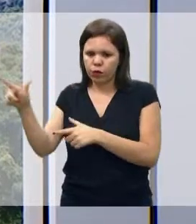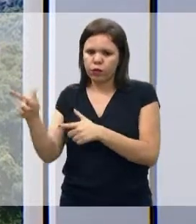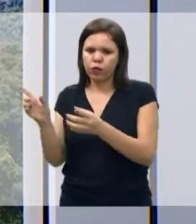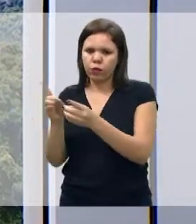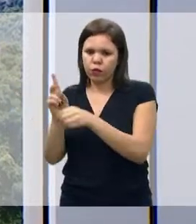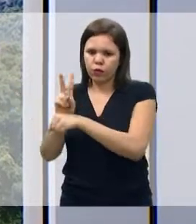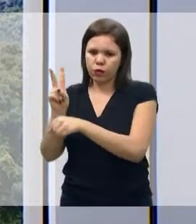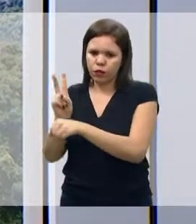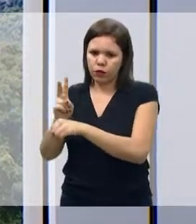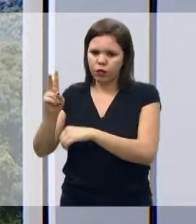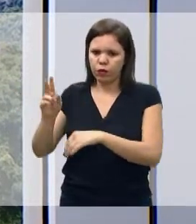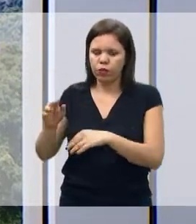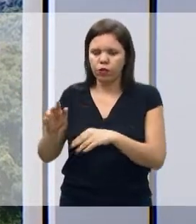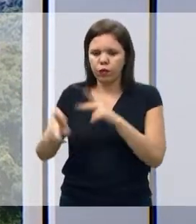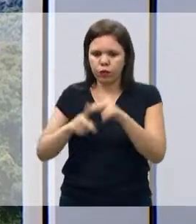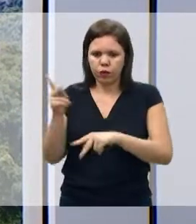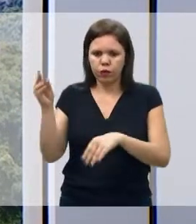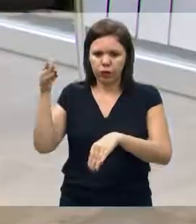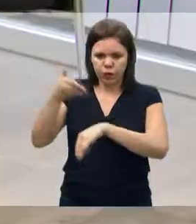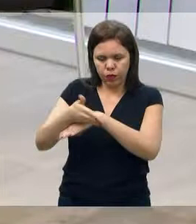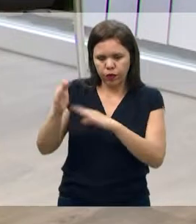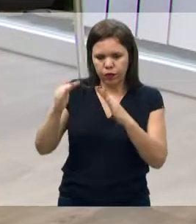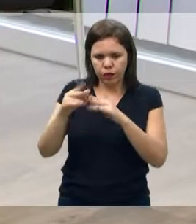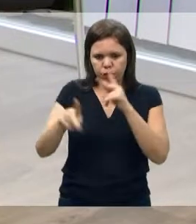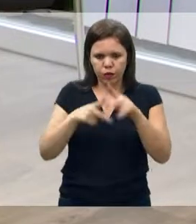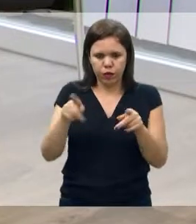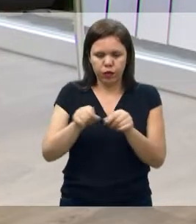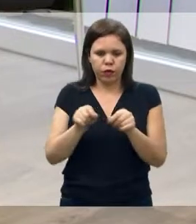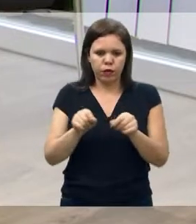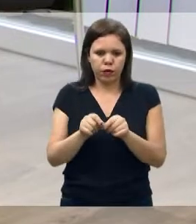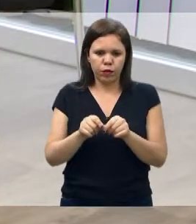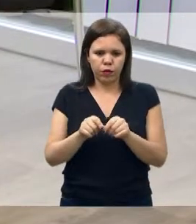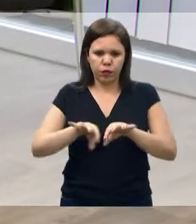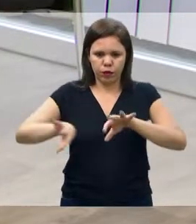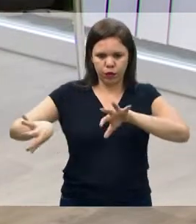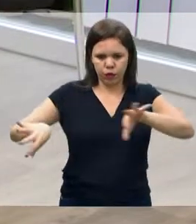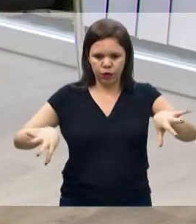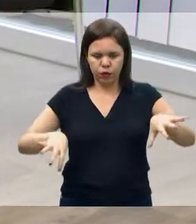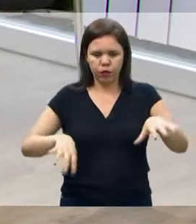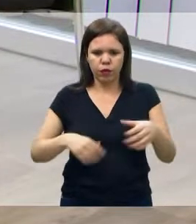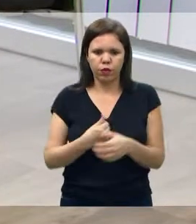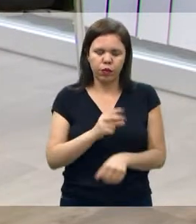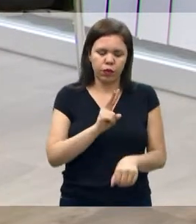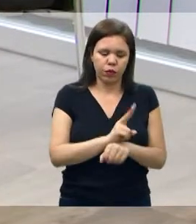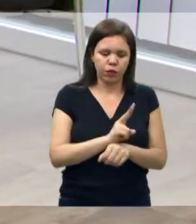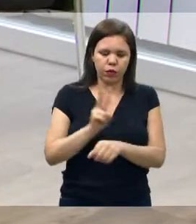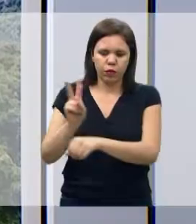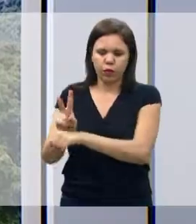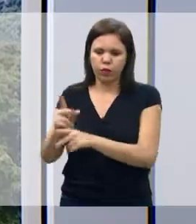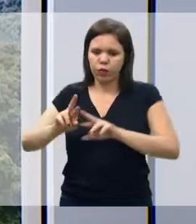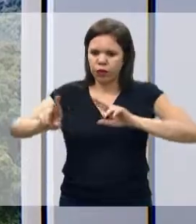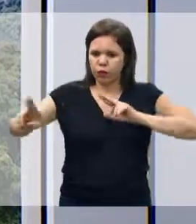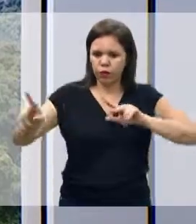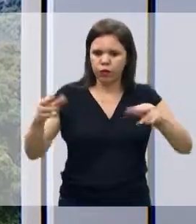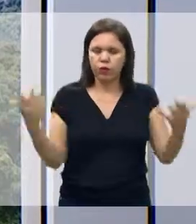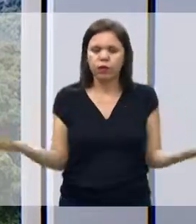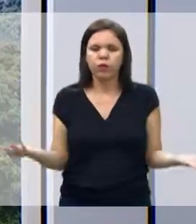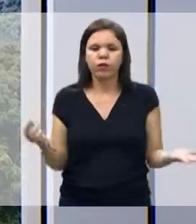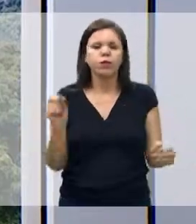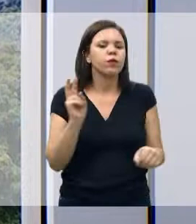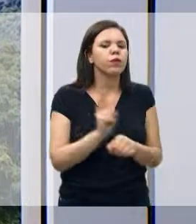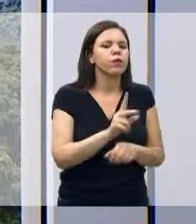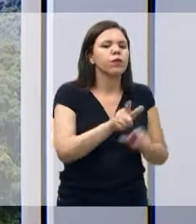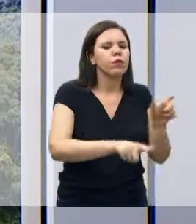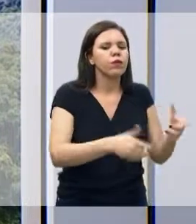serviço de cuidador no domicílio, né? Que é essa, de dividir essa tarefa do cuidado, né? De quem cuida do